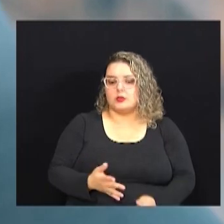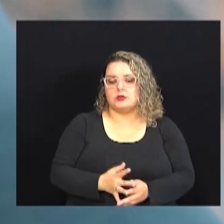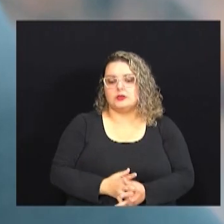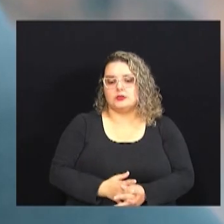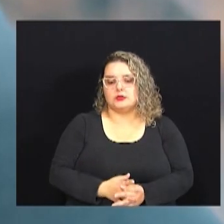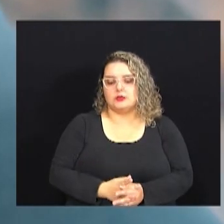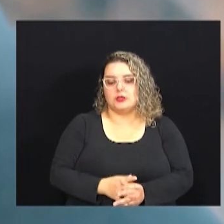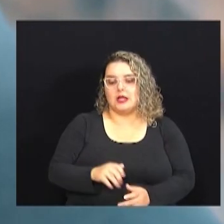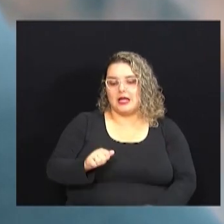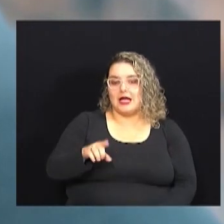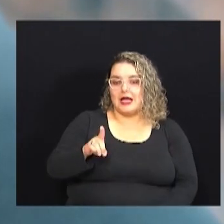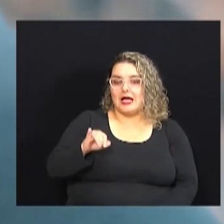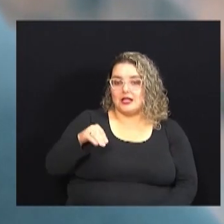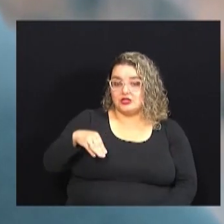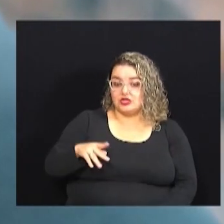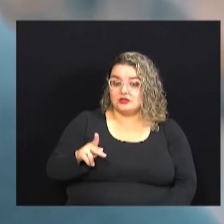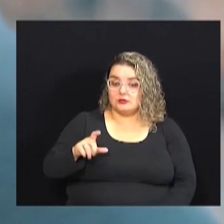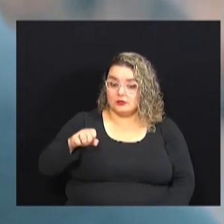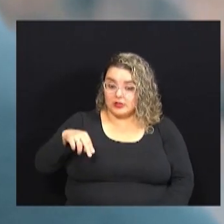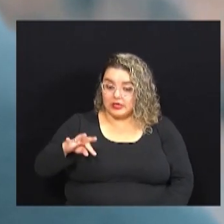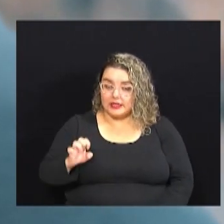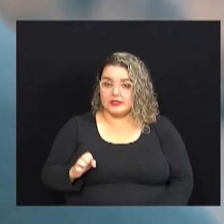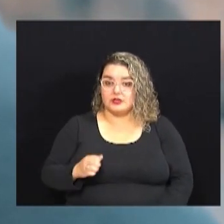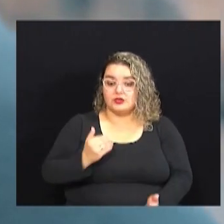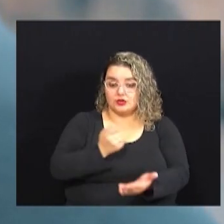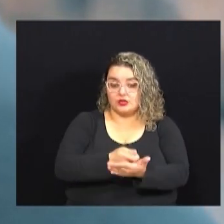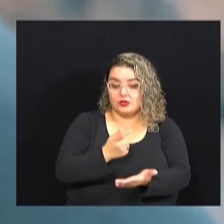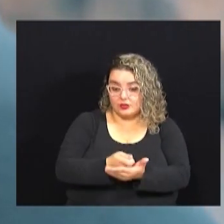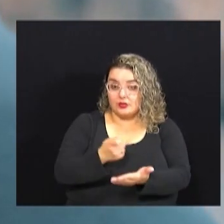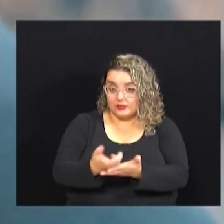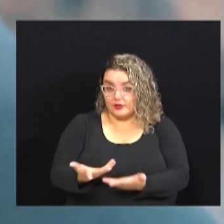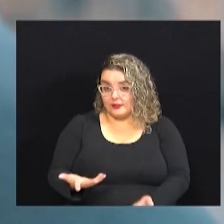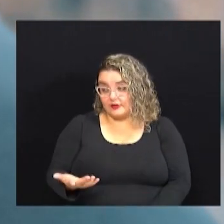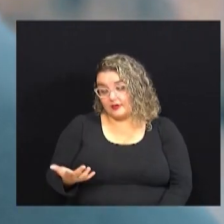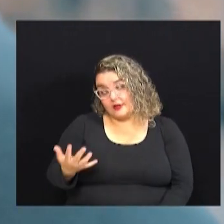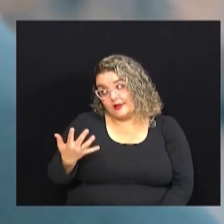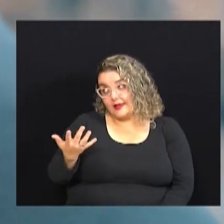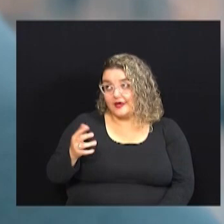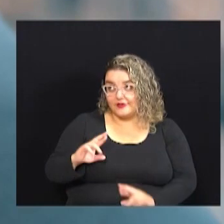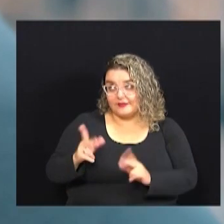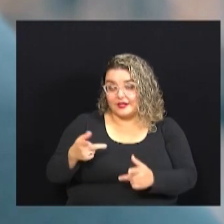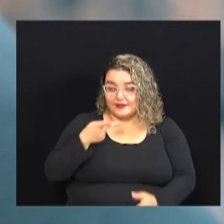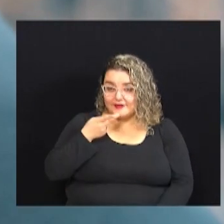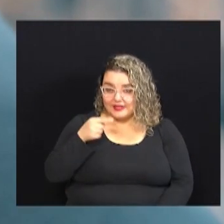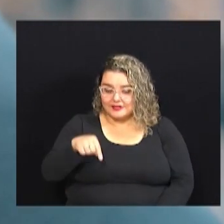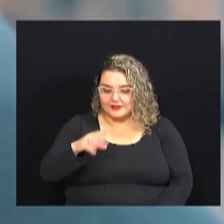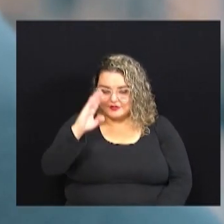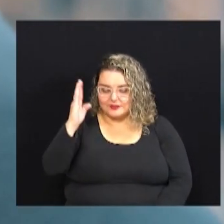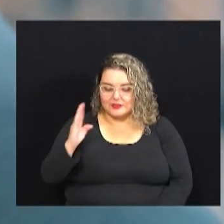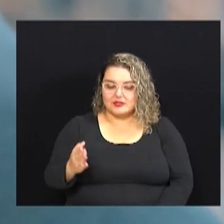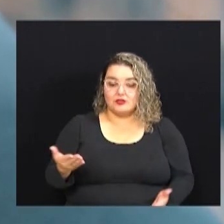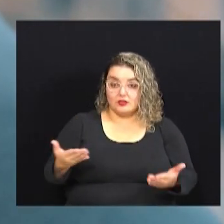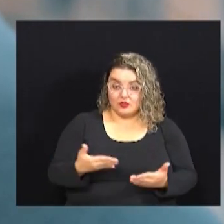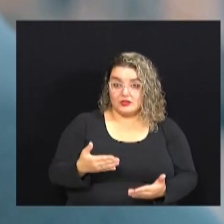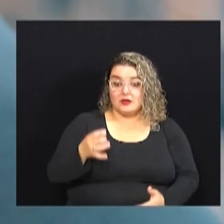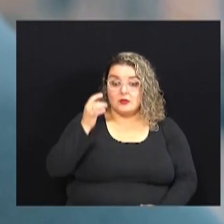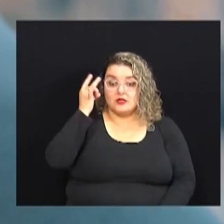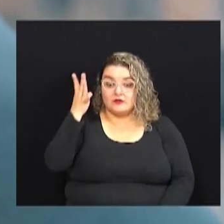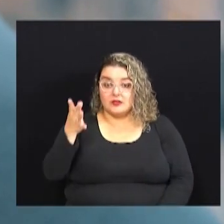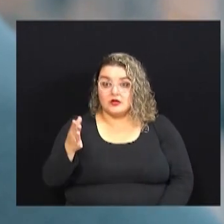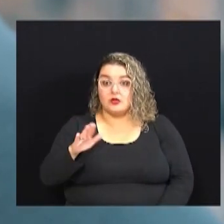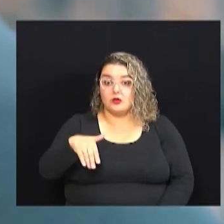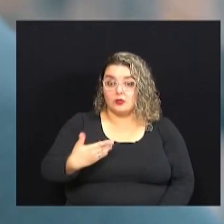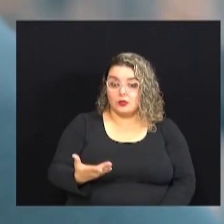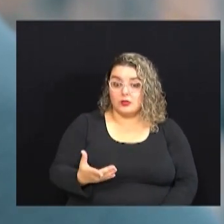está adimplente, né? Está em dia com os pagamentos. É até engraçado falar isso, né? Mas no Brasil hoje é mais fácil